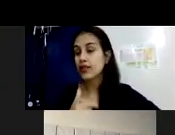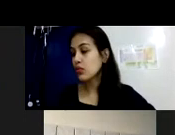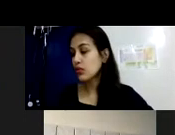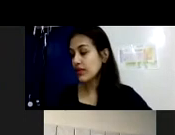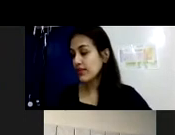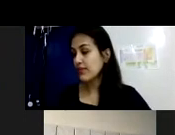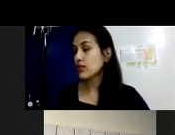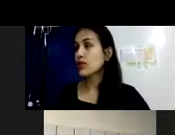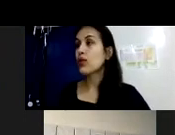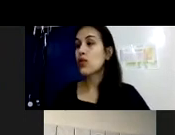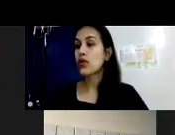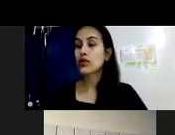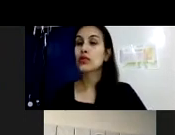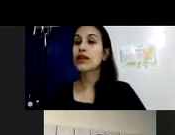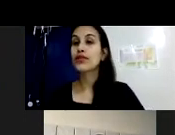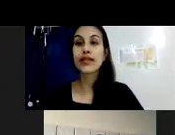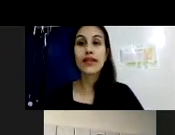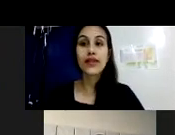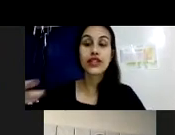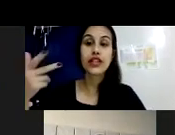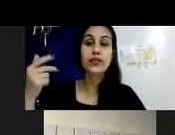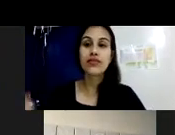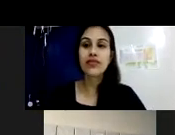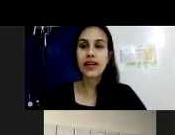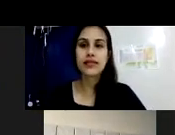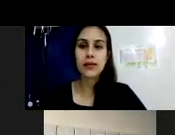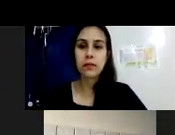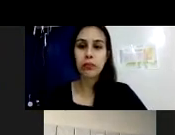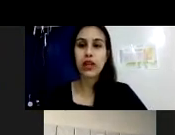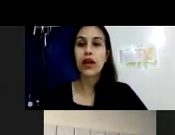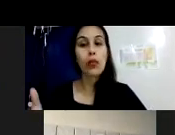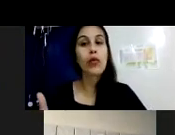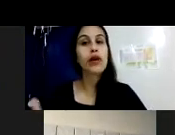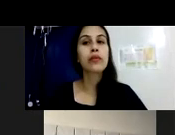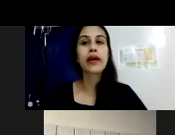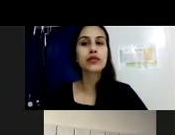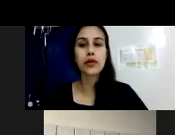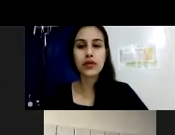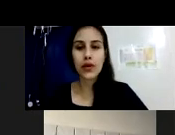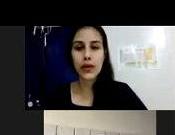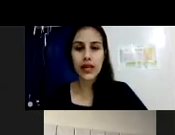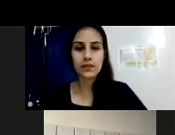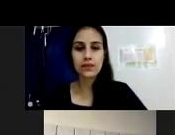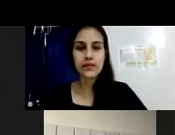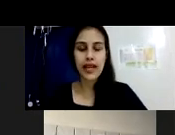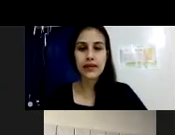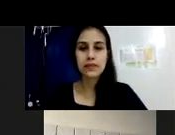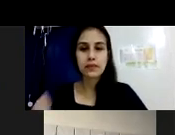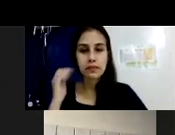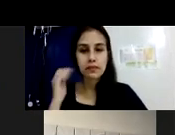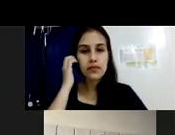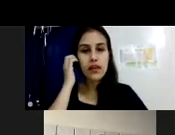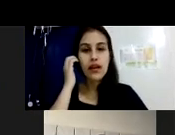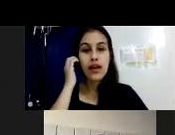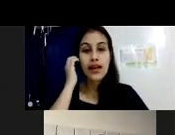uma fratura, vai fraturar um osso, aí o senhor vai ter que ficar de cama de vez. É um bom argumento para eu usar com ele,